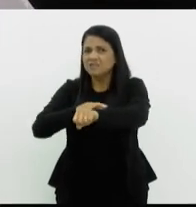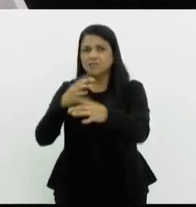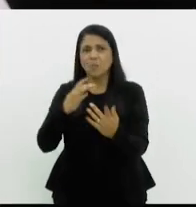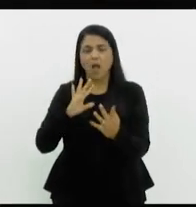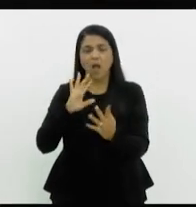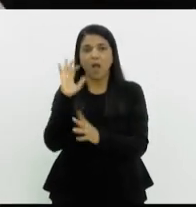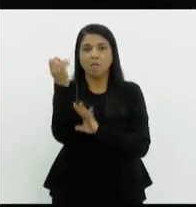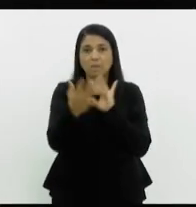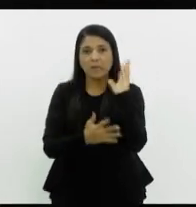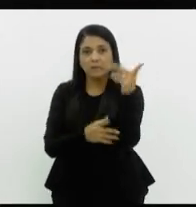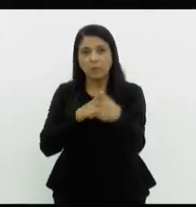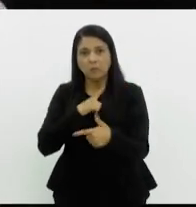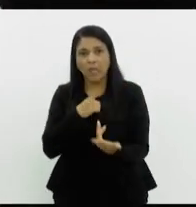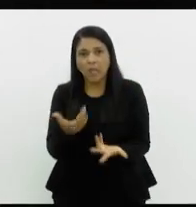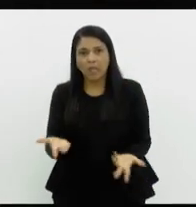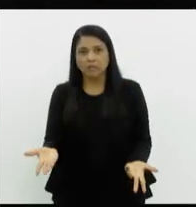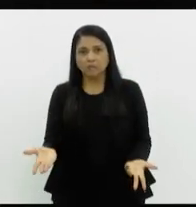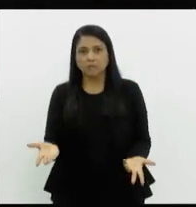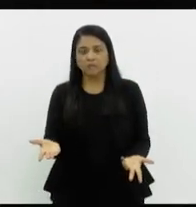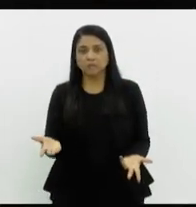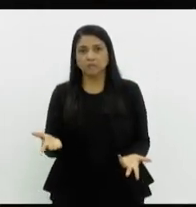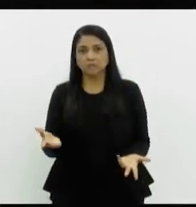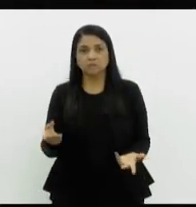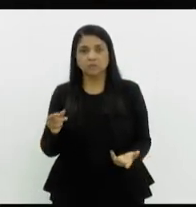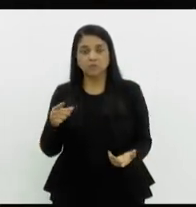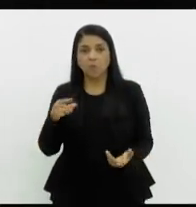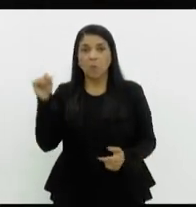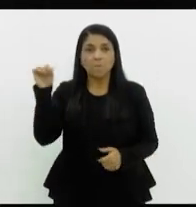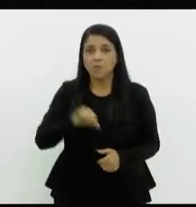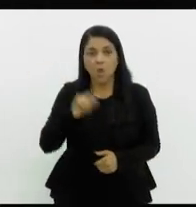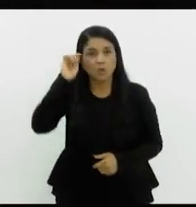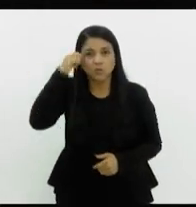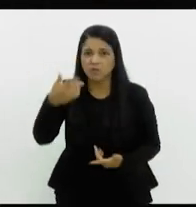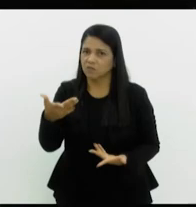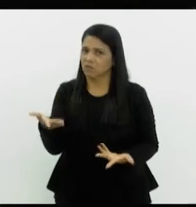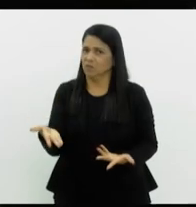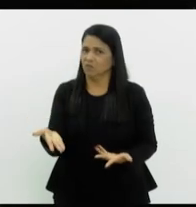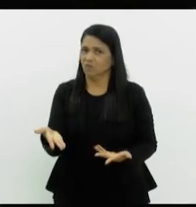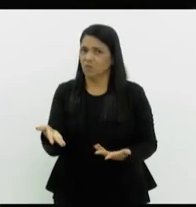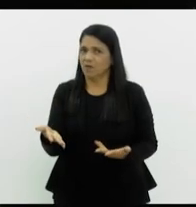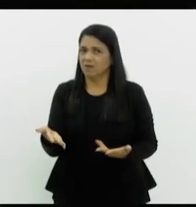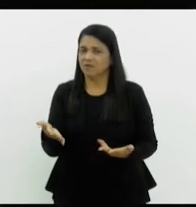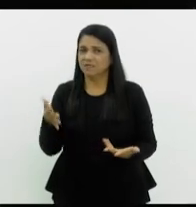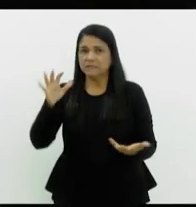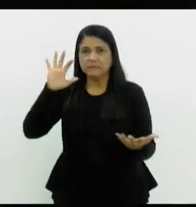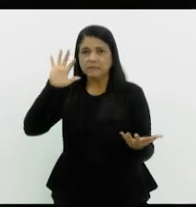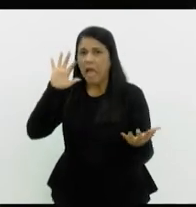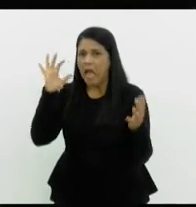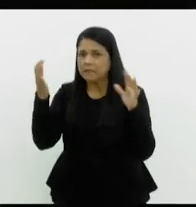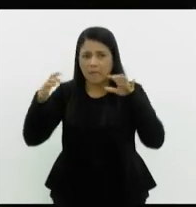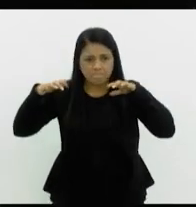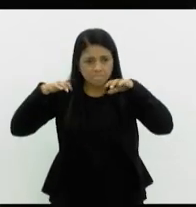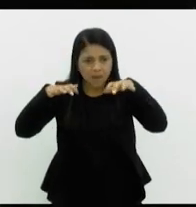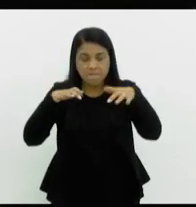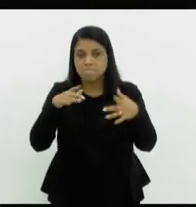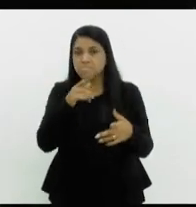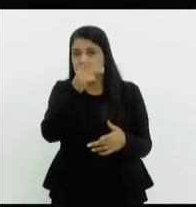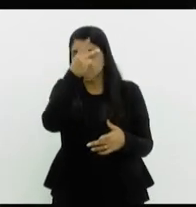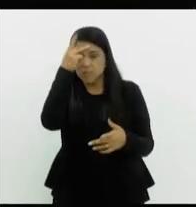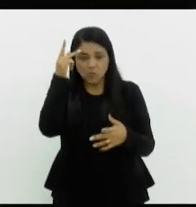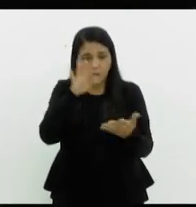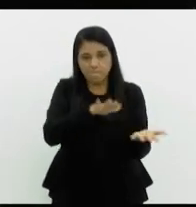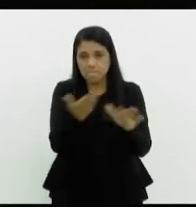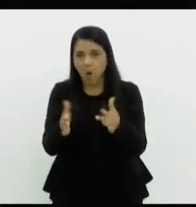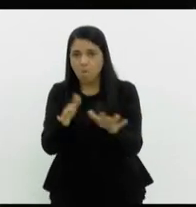falando. E os mais atingidos são os negros. Gente, foi uma tragédia. Pessoas estão morrendo. Animais estão